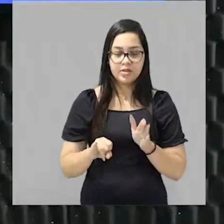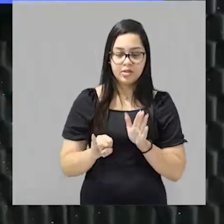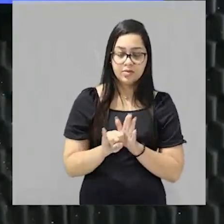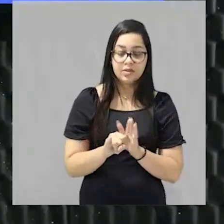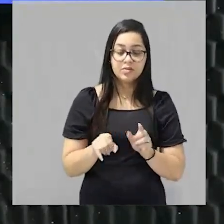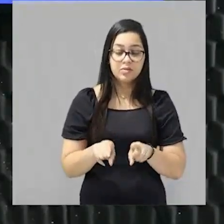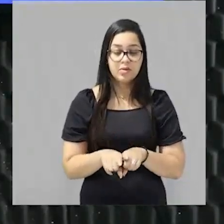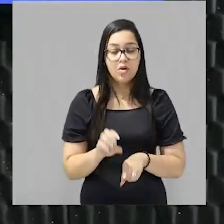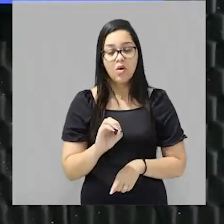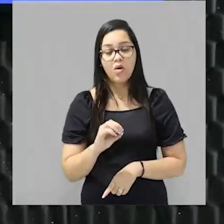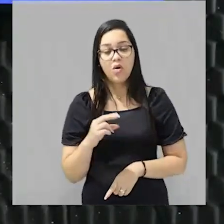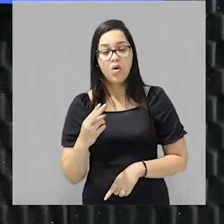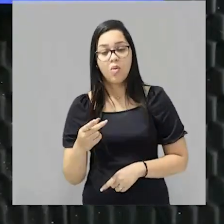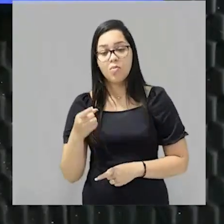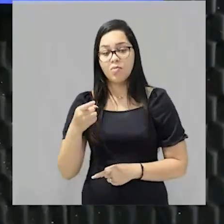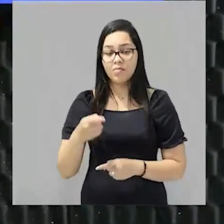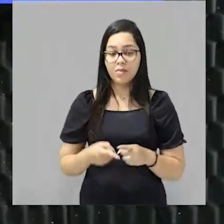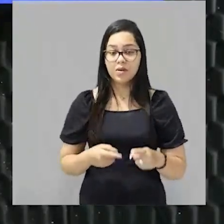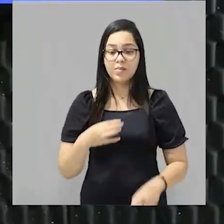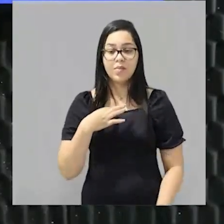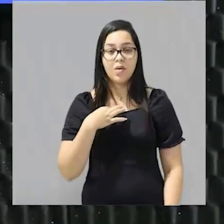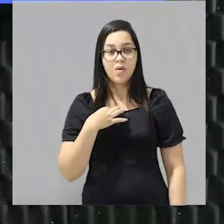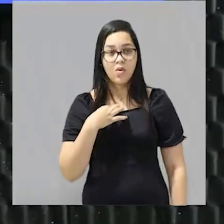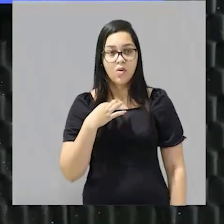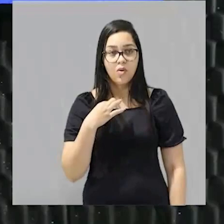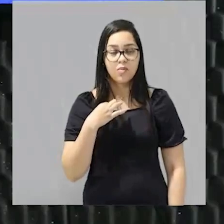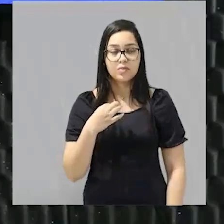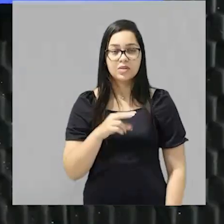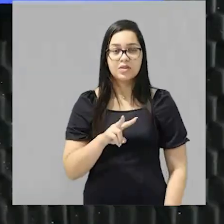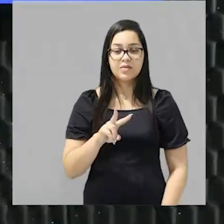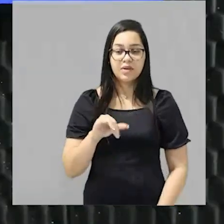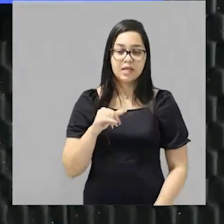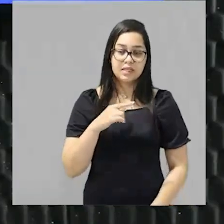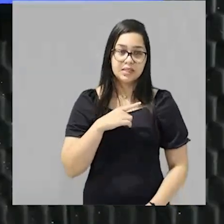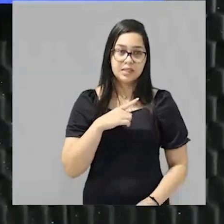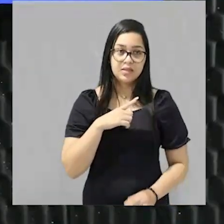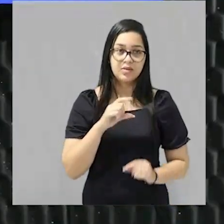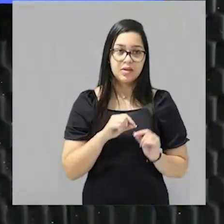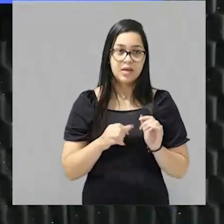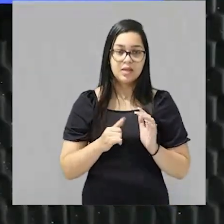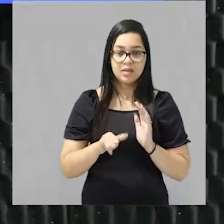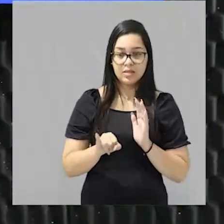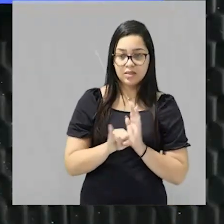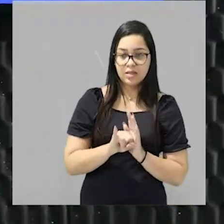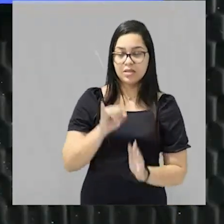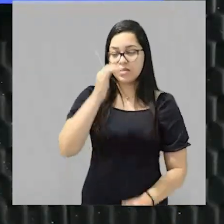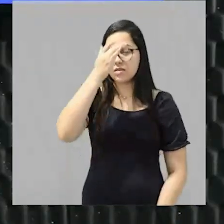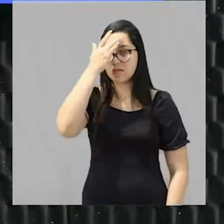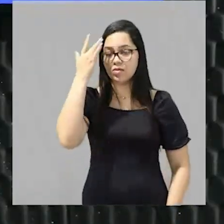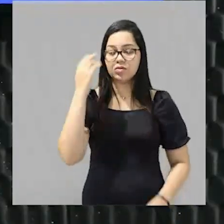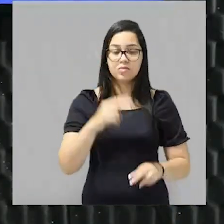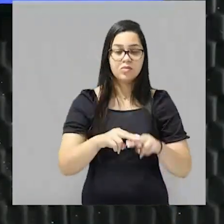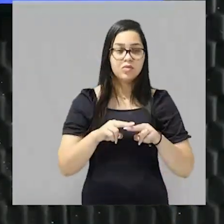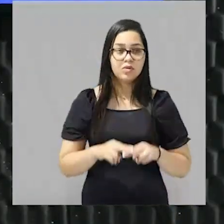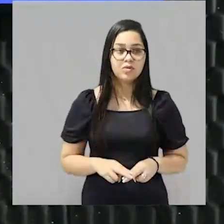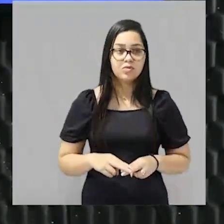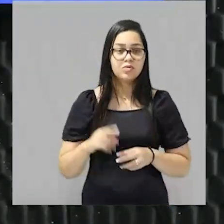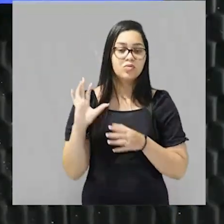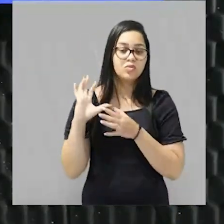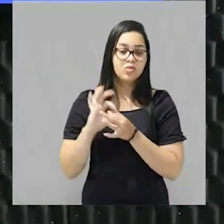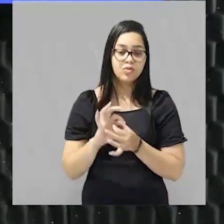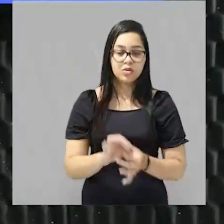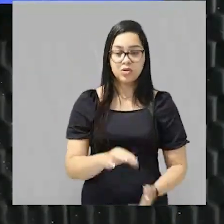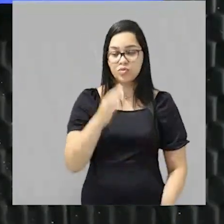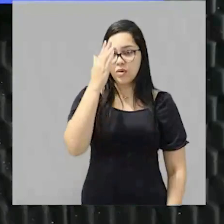que obstam a identidade pessoal. Então, a frase quase inteira é sinônima,